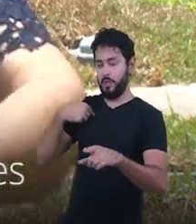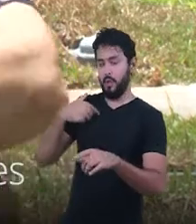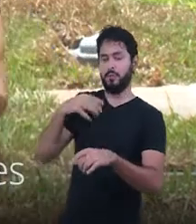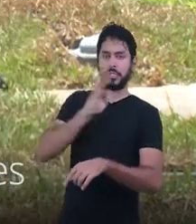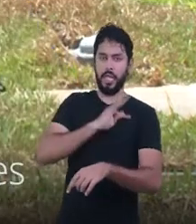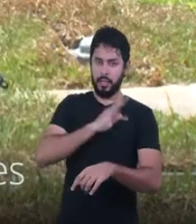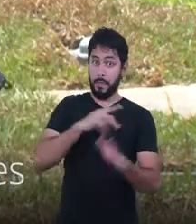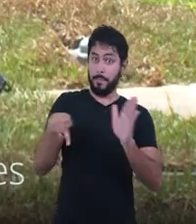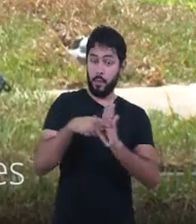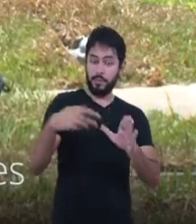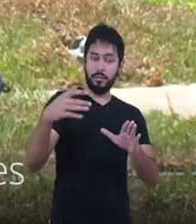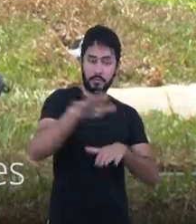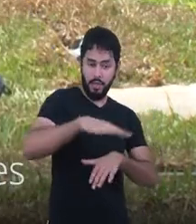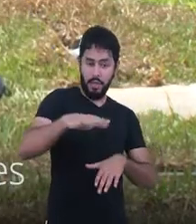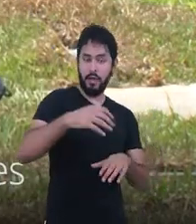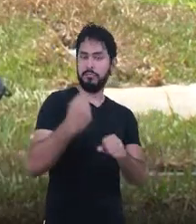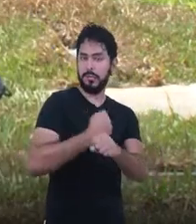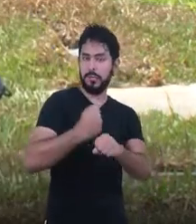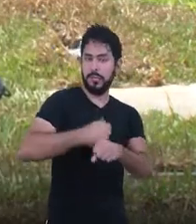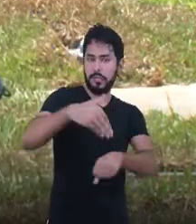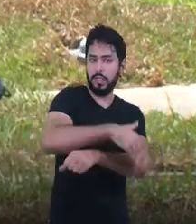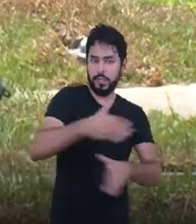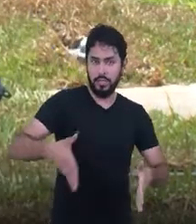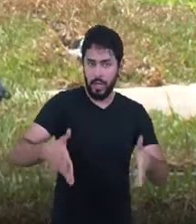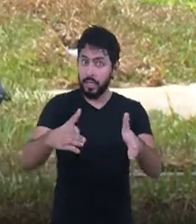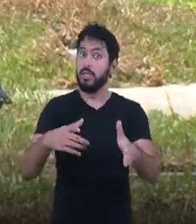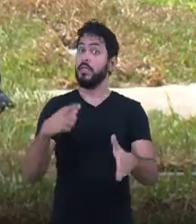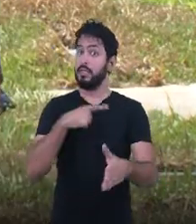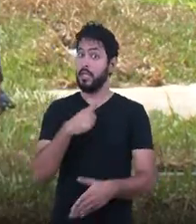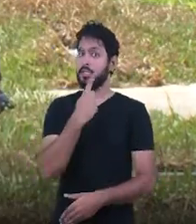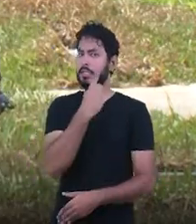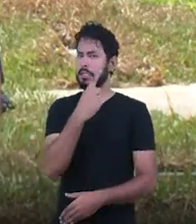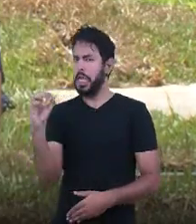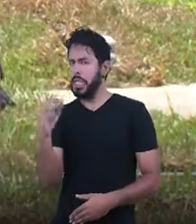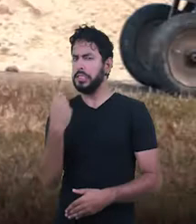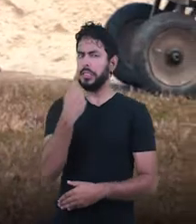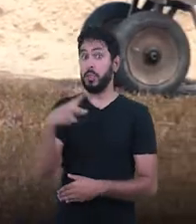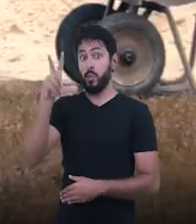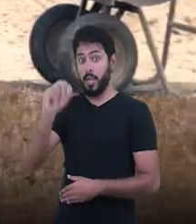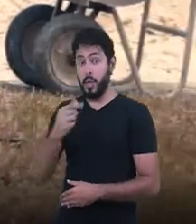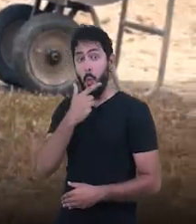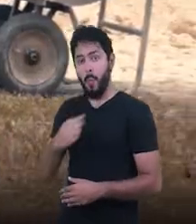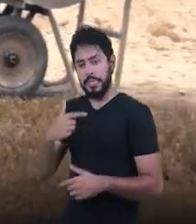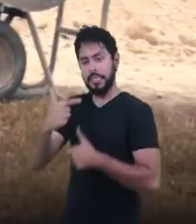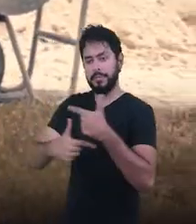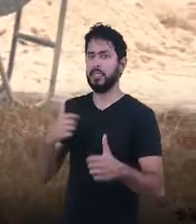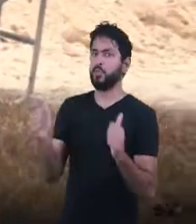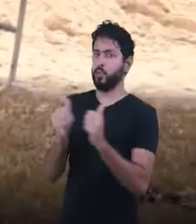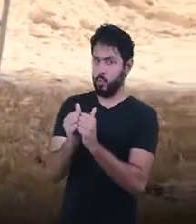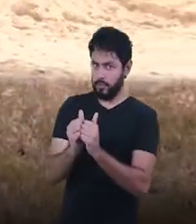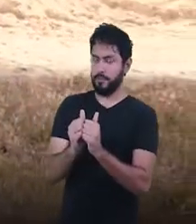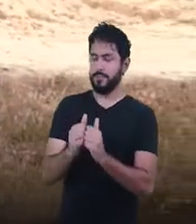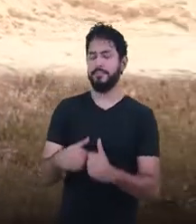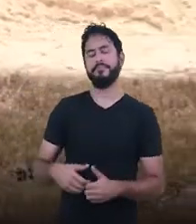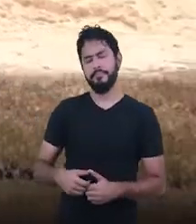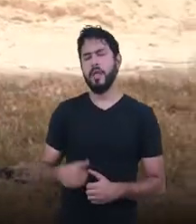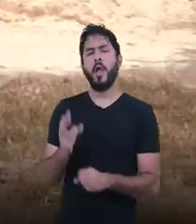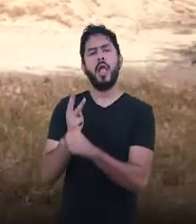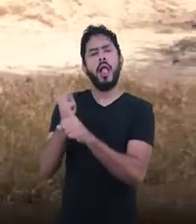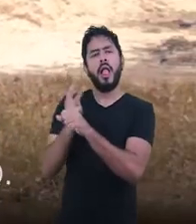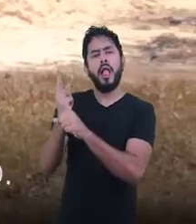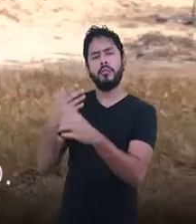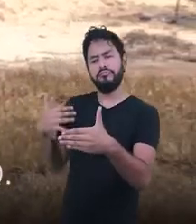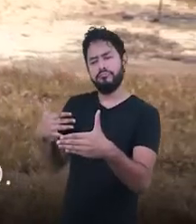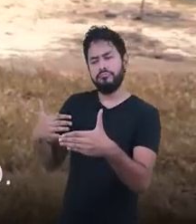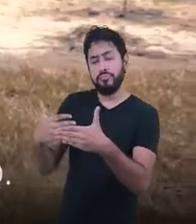construção de estradas, em obras que às vezes tinham 100, 150 homens trabalhando. Atualmente, há cerca de 3 anos, assumi